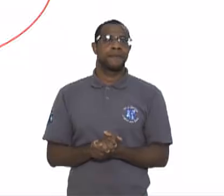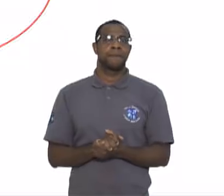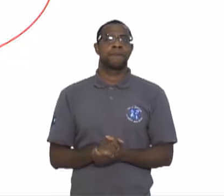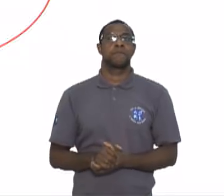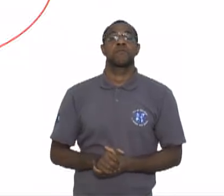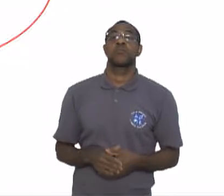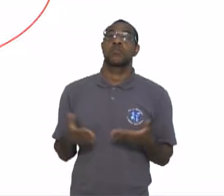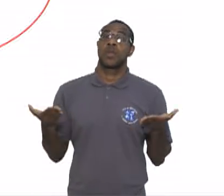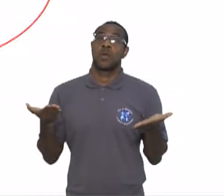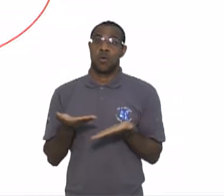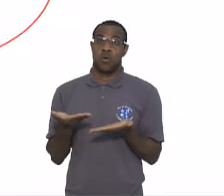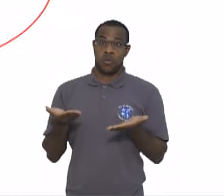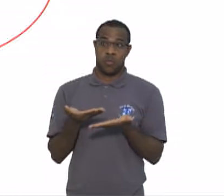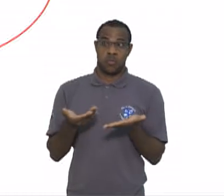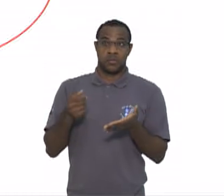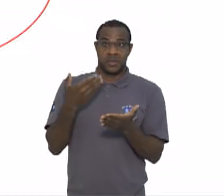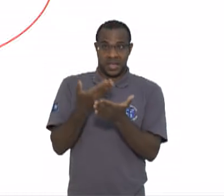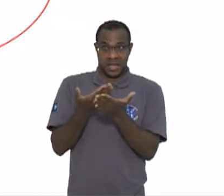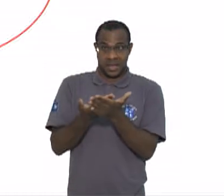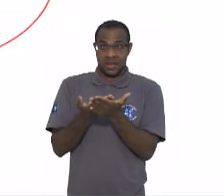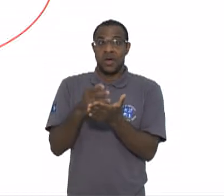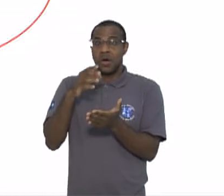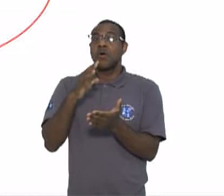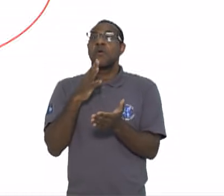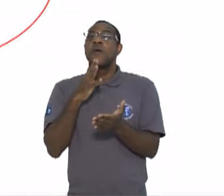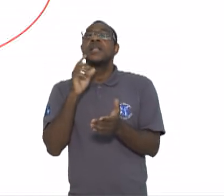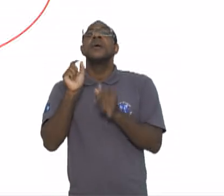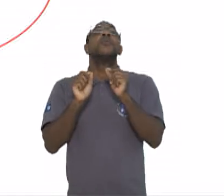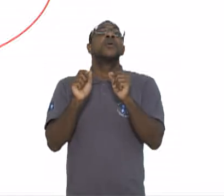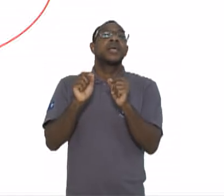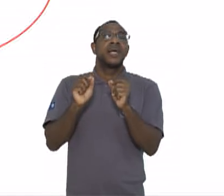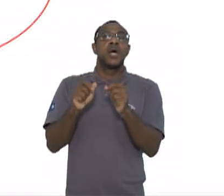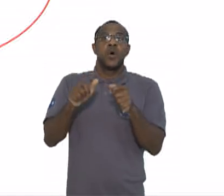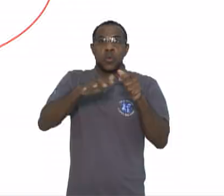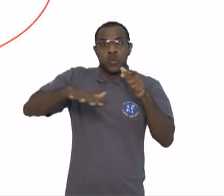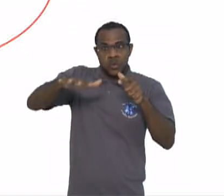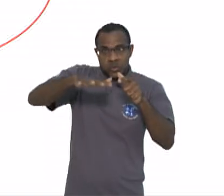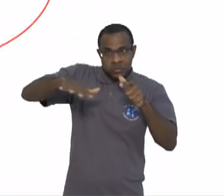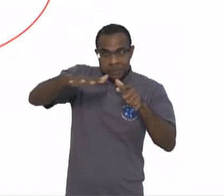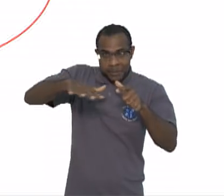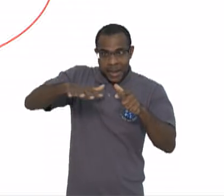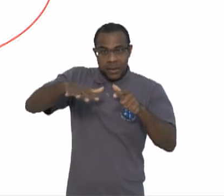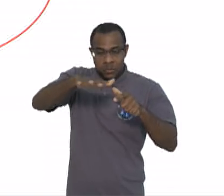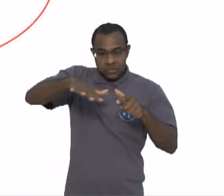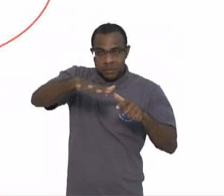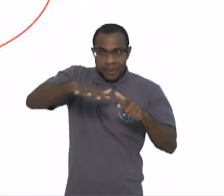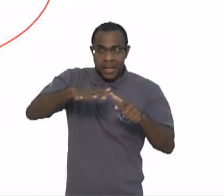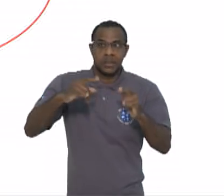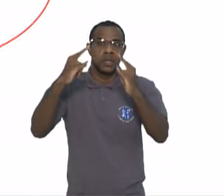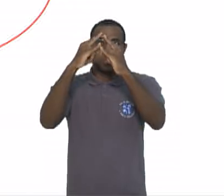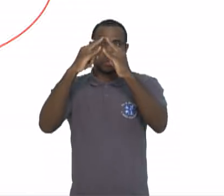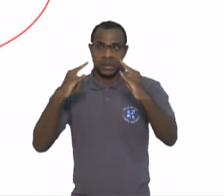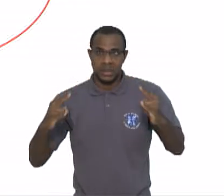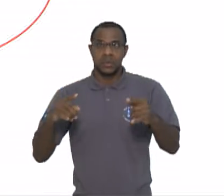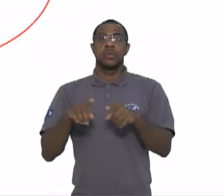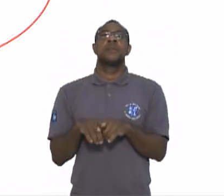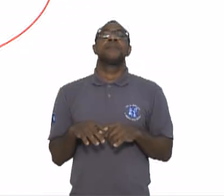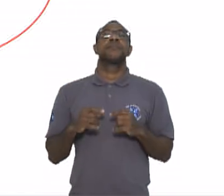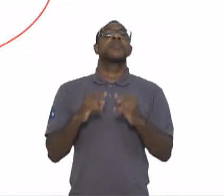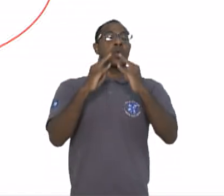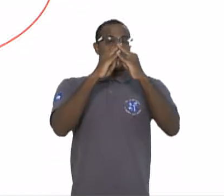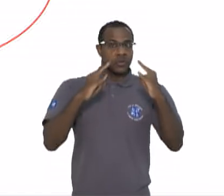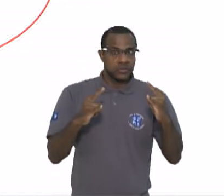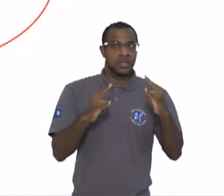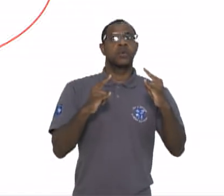Nessa aula conhecemos o espaço cênico do circo, o Circo Máximo, né, em Roma, o Circo Itinerante, e fizemos uma oficina